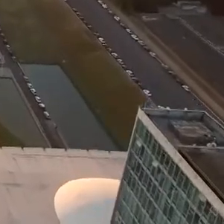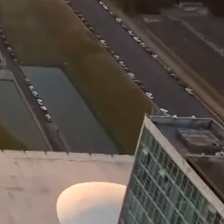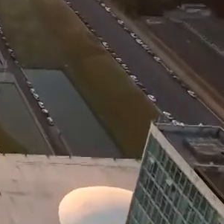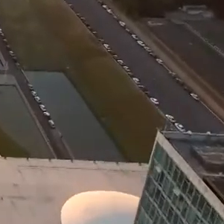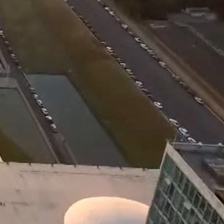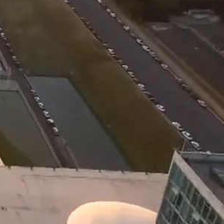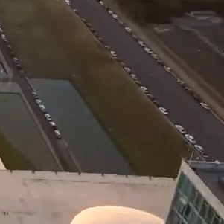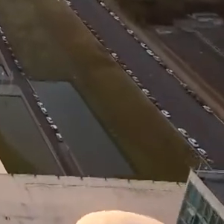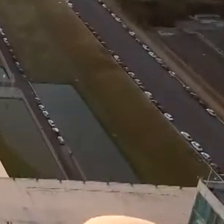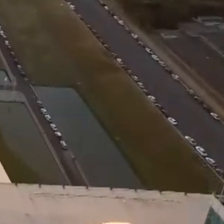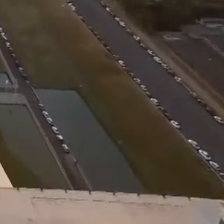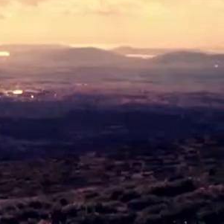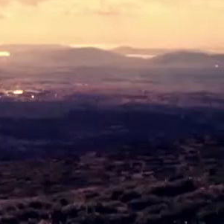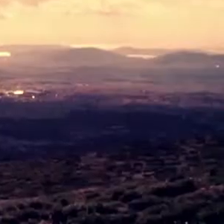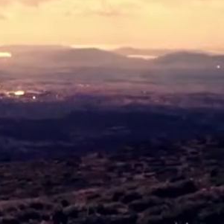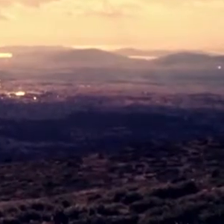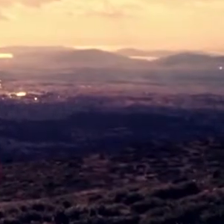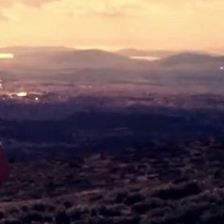pessoal